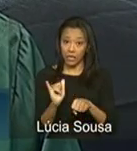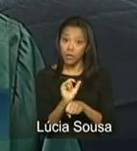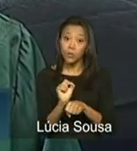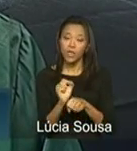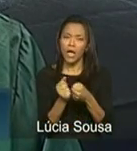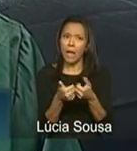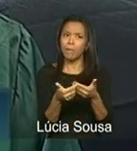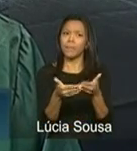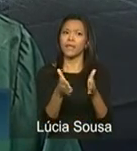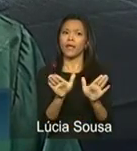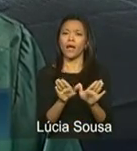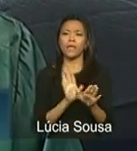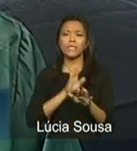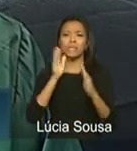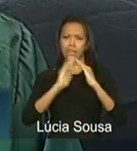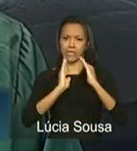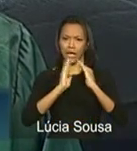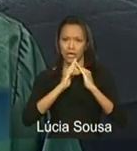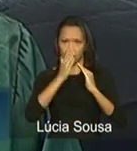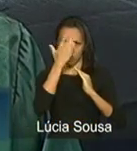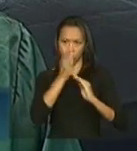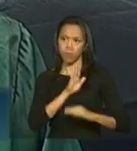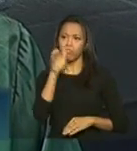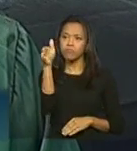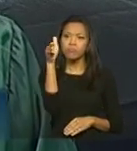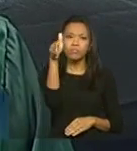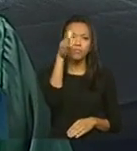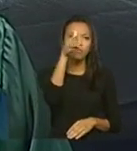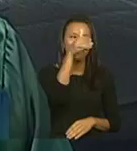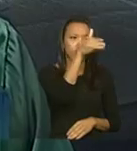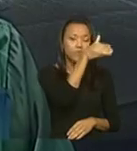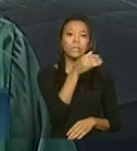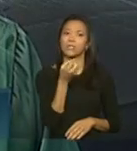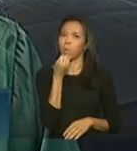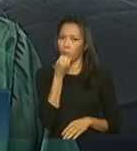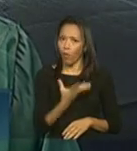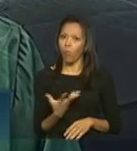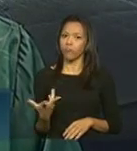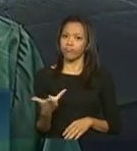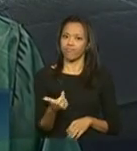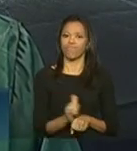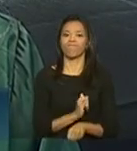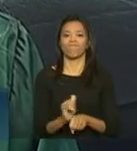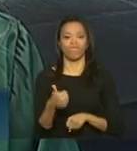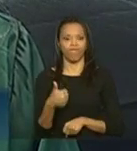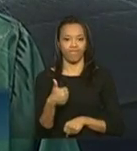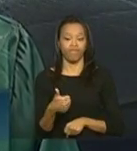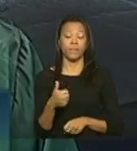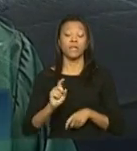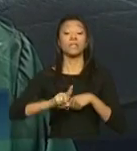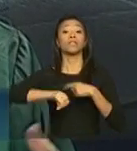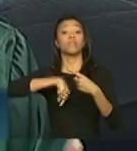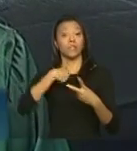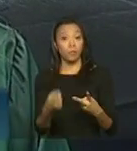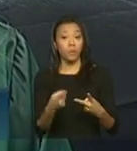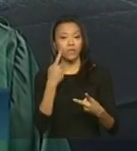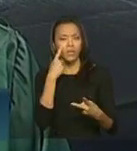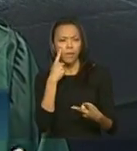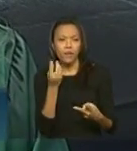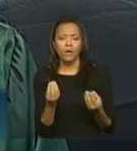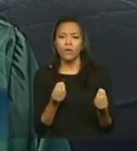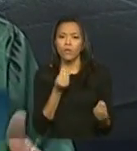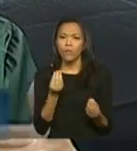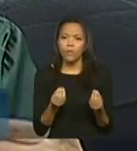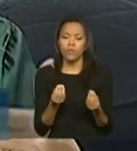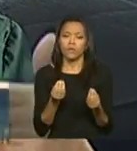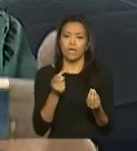estratégia de busca casa a casa, que já vimos que é bastante eficiente, divulgação contínua de sinais e sintomas, como será feito